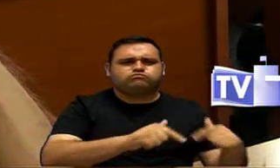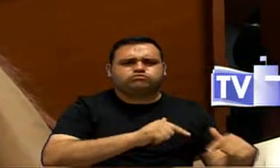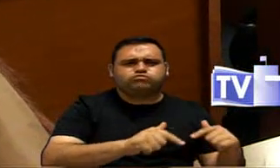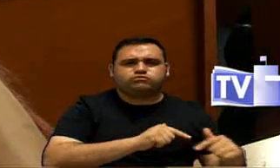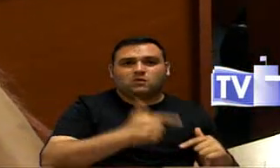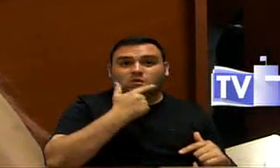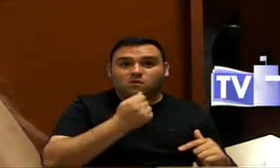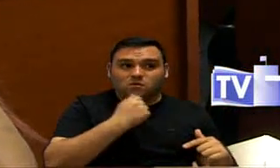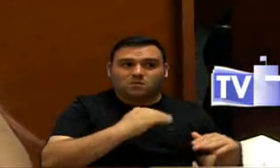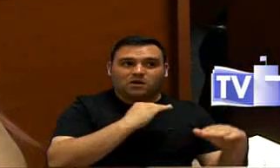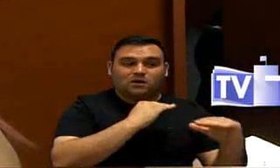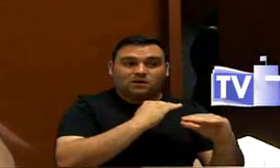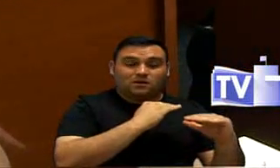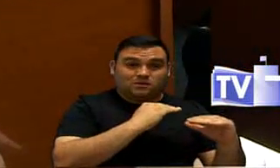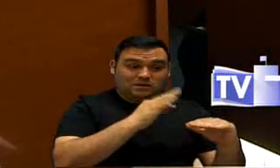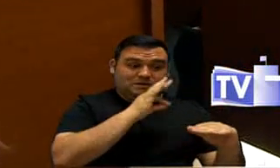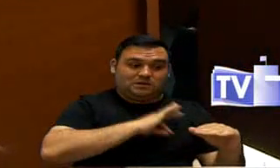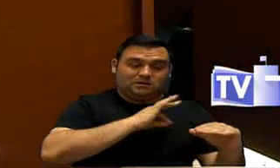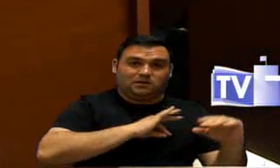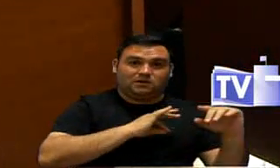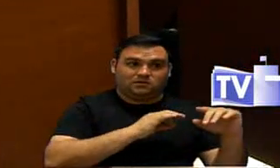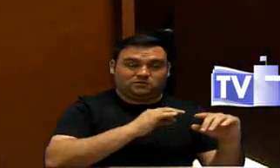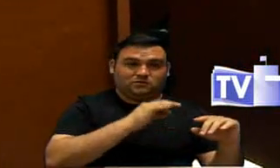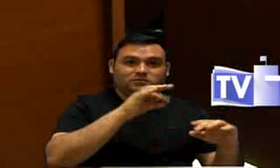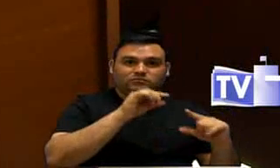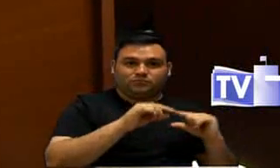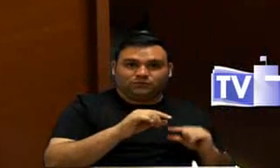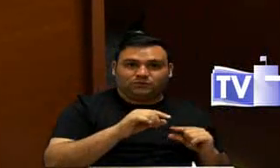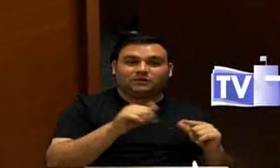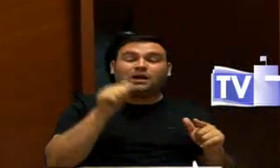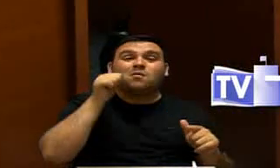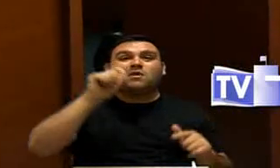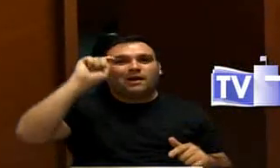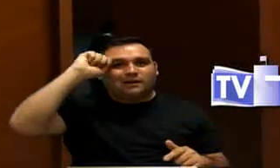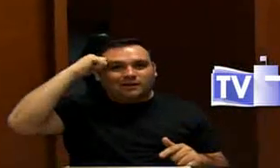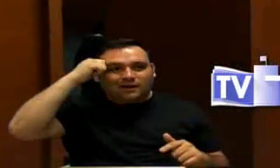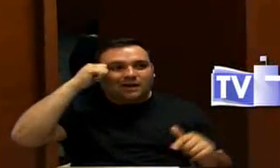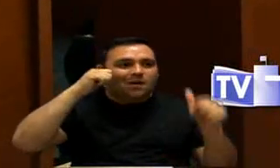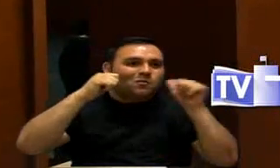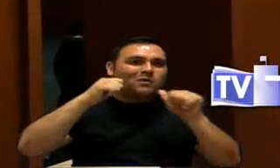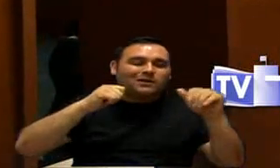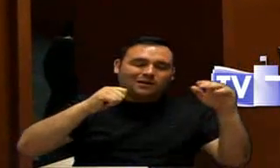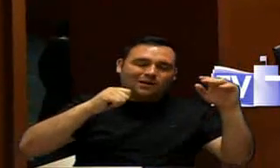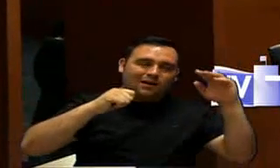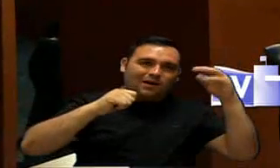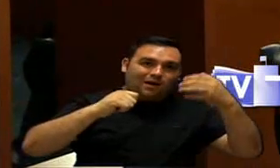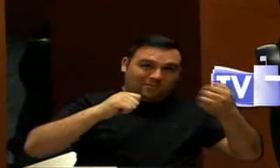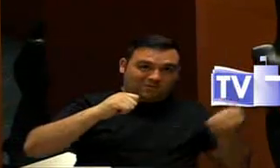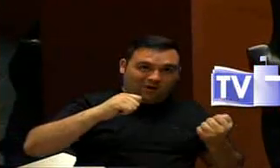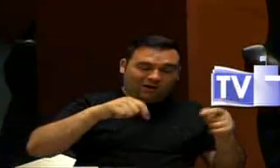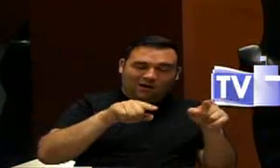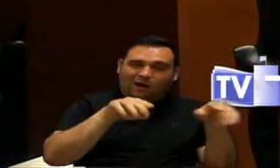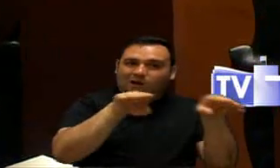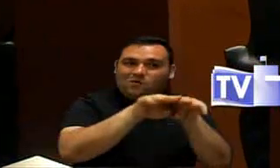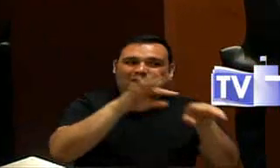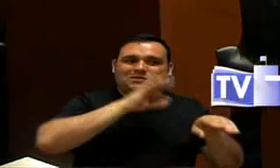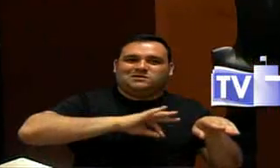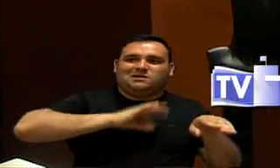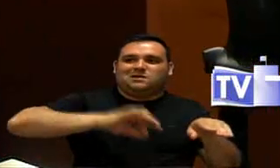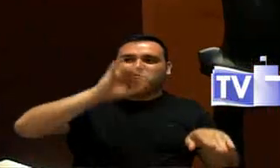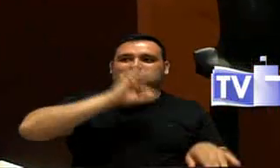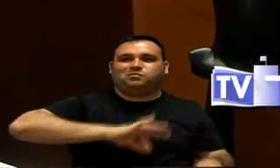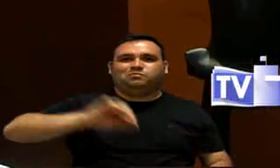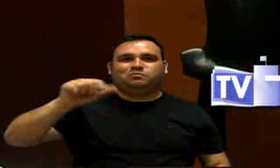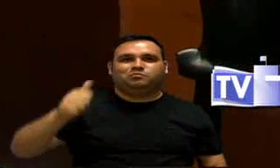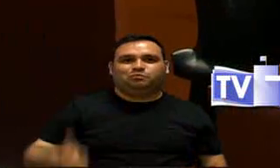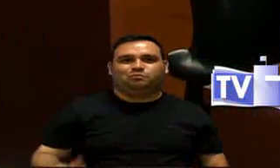um homem e ela vai estar recebendo menos. Uma mulher negra vai estar na mesma função que uma mulher branca e vai estar recebendo menos. Uma mulher trans, um